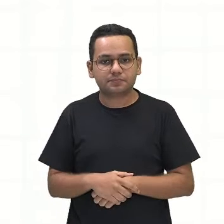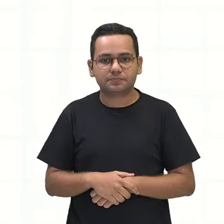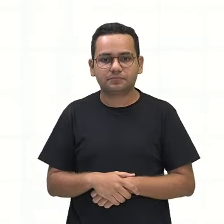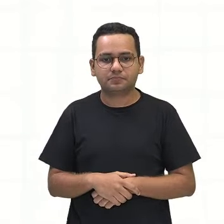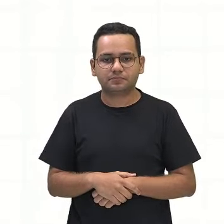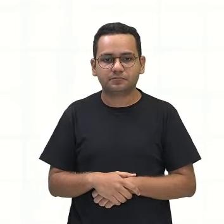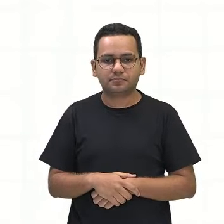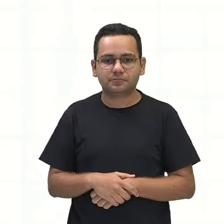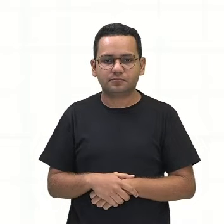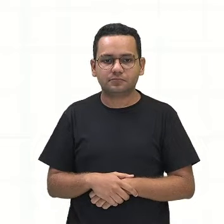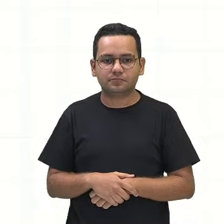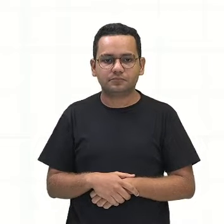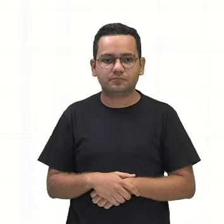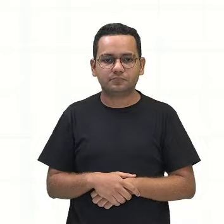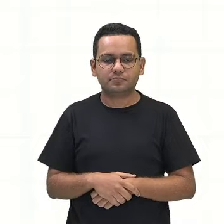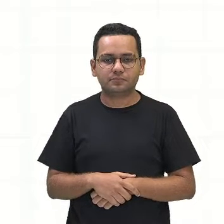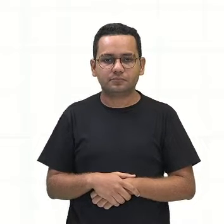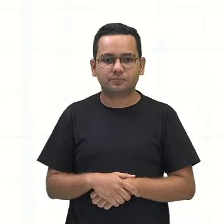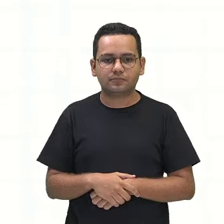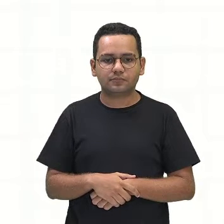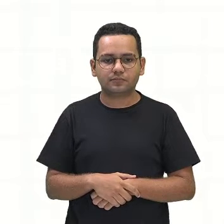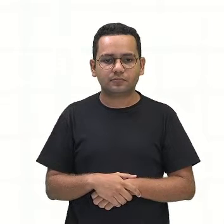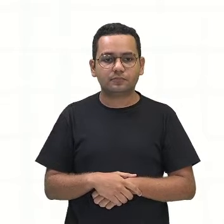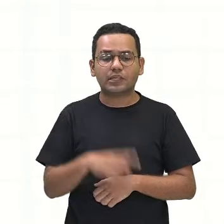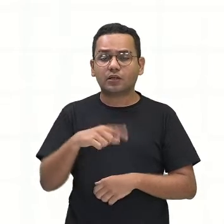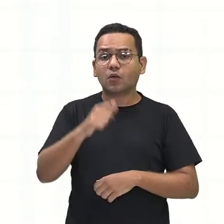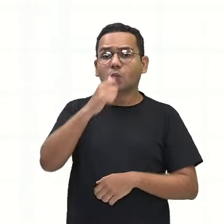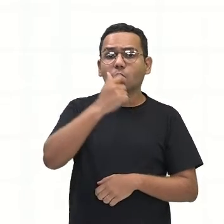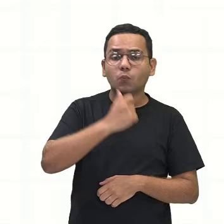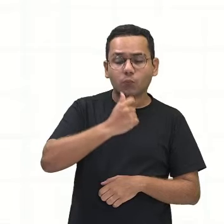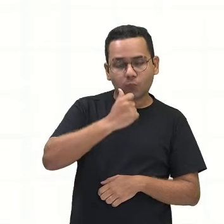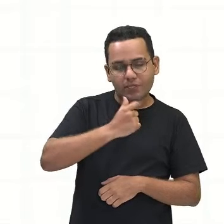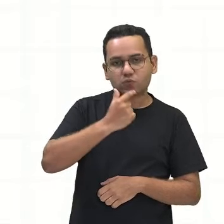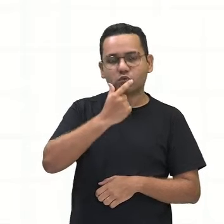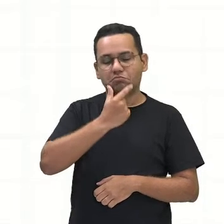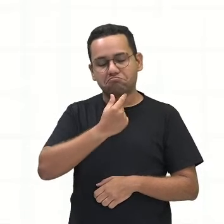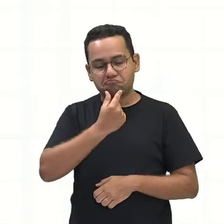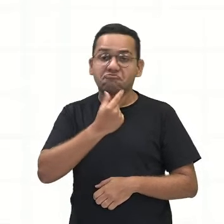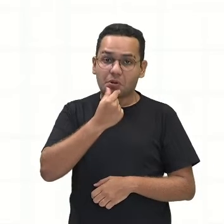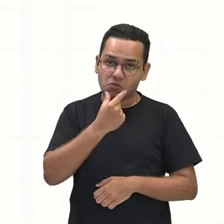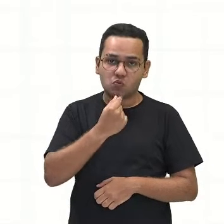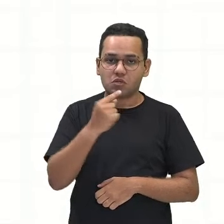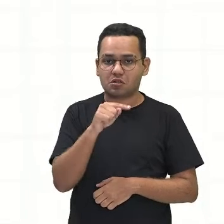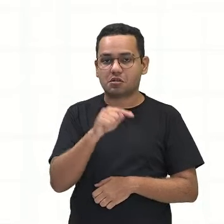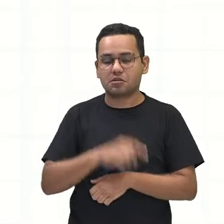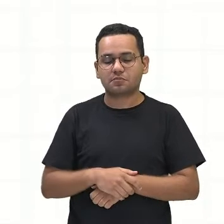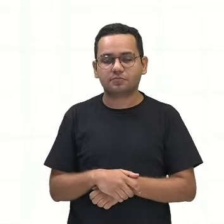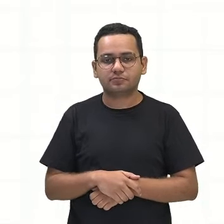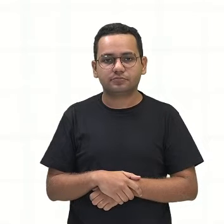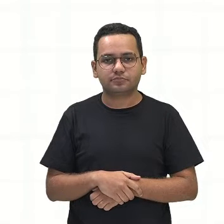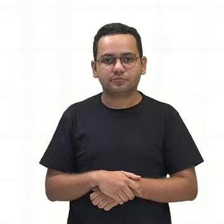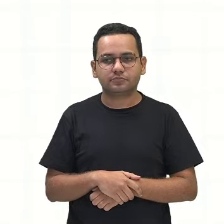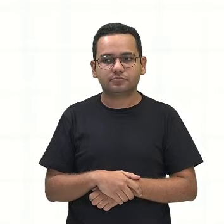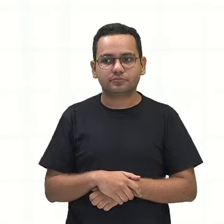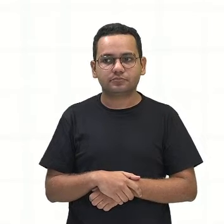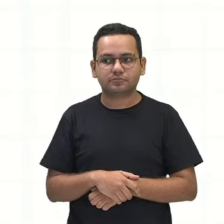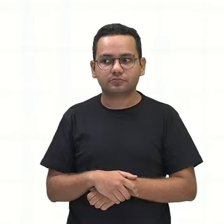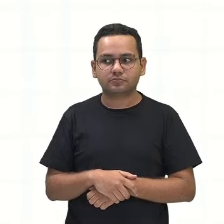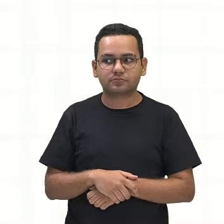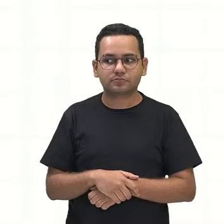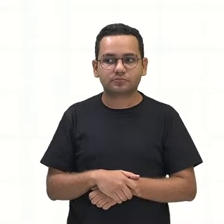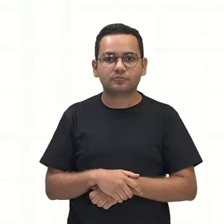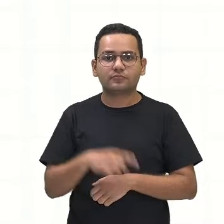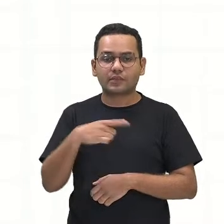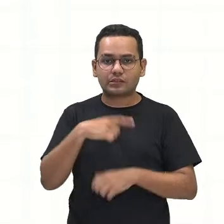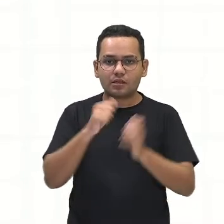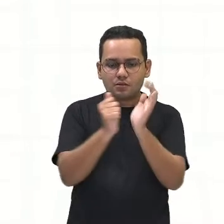tanto grão de pólen, estrutura masculina e óvulos, né? Eles vão ali haver uma